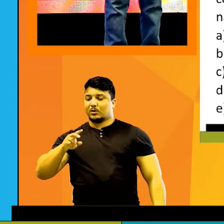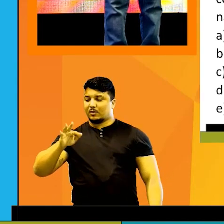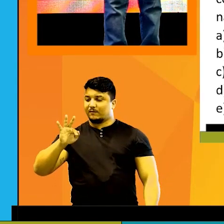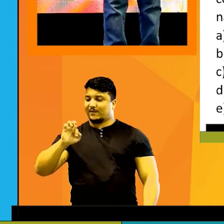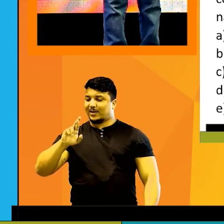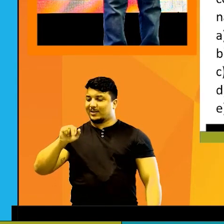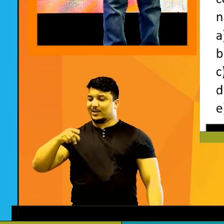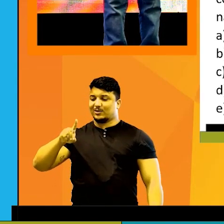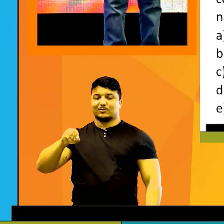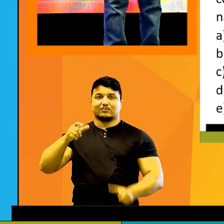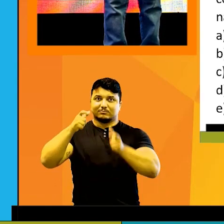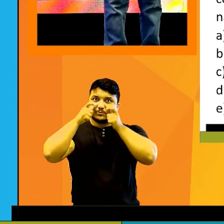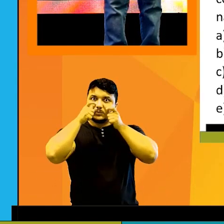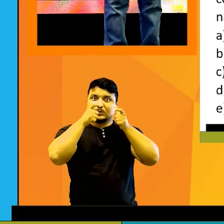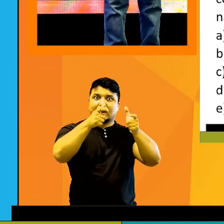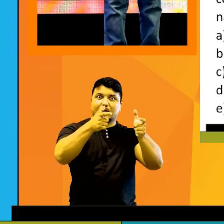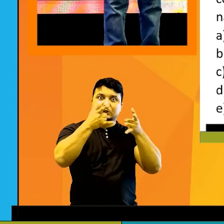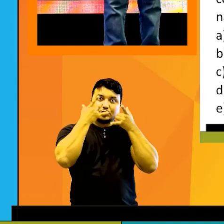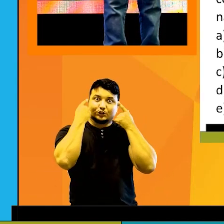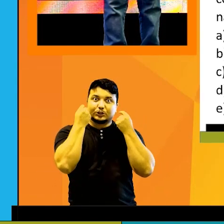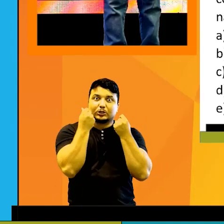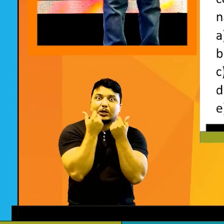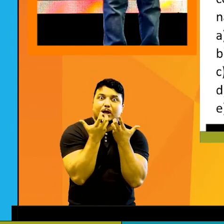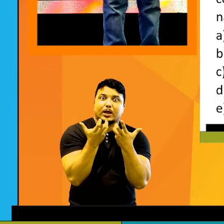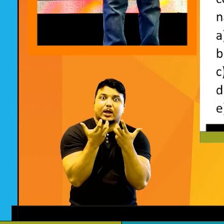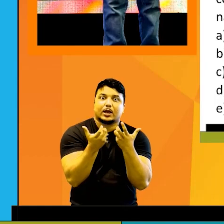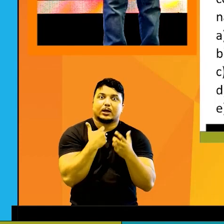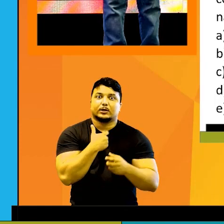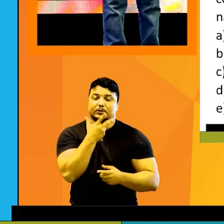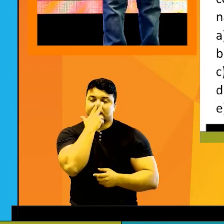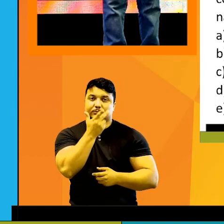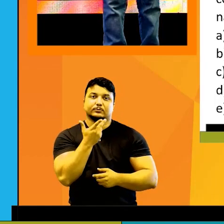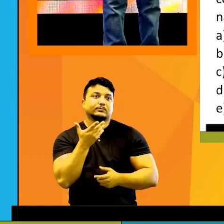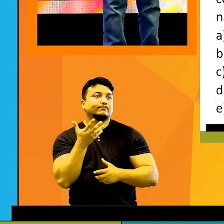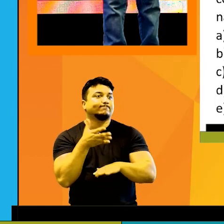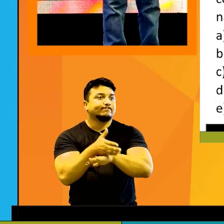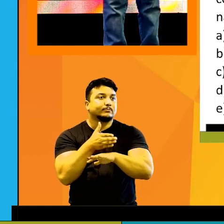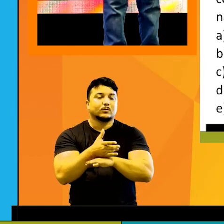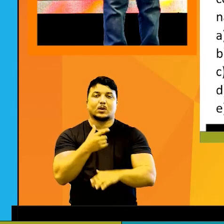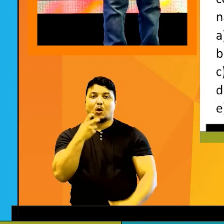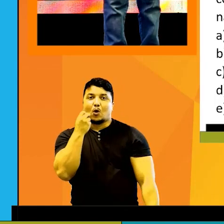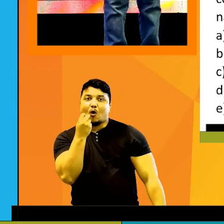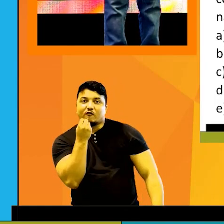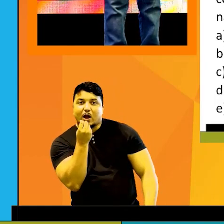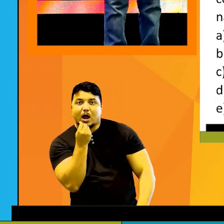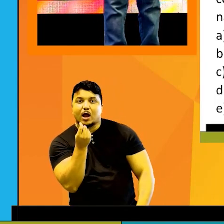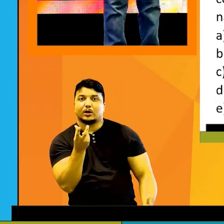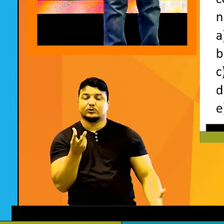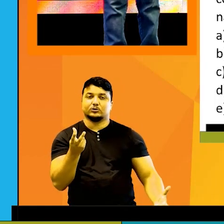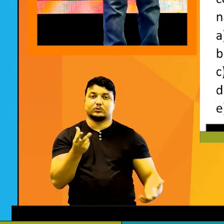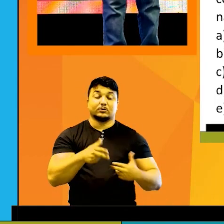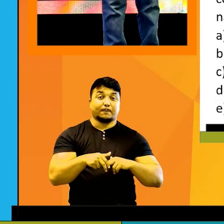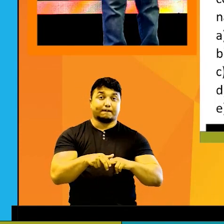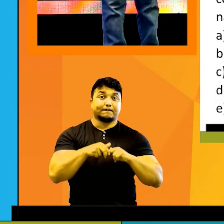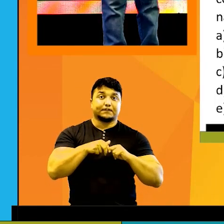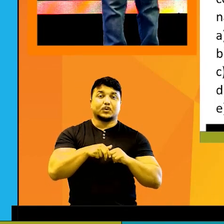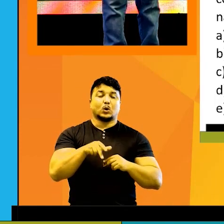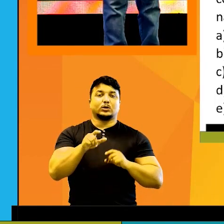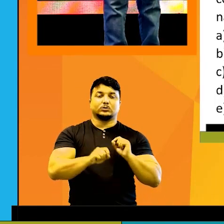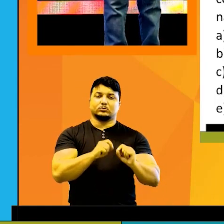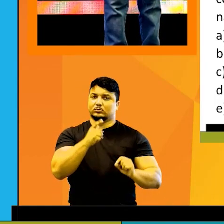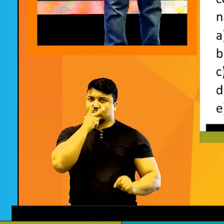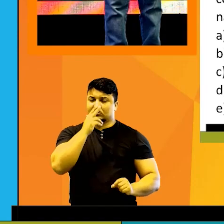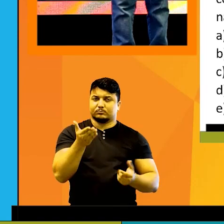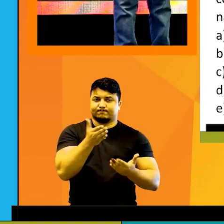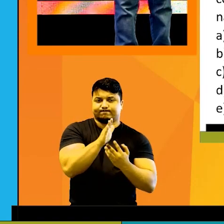né, interesseiro, materialista, ganancioso, covarde. Então o romantismo ficou muito dividido